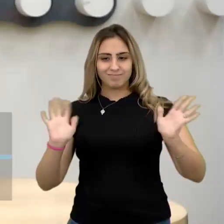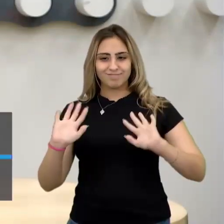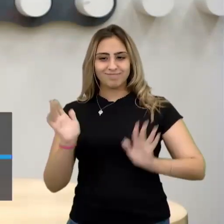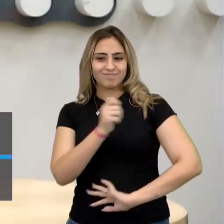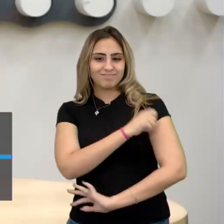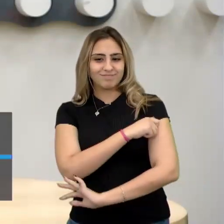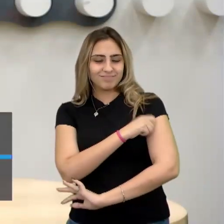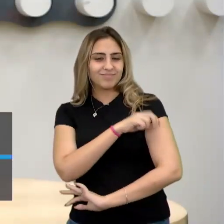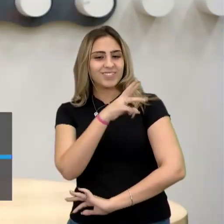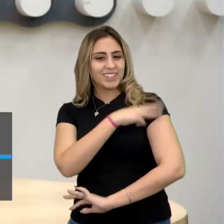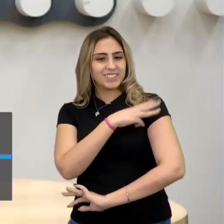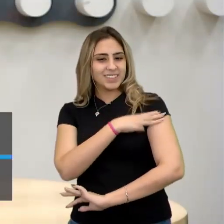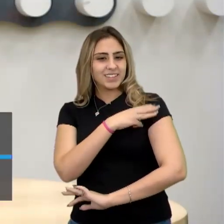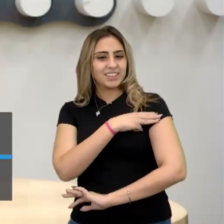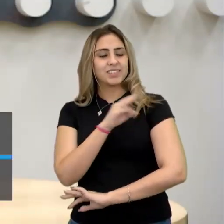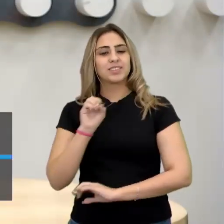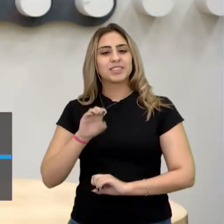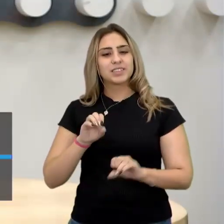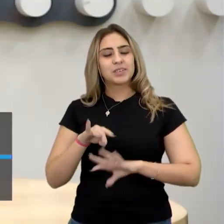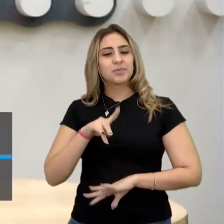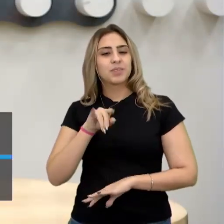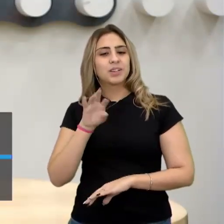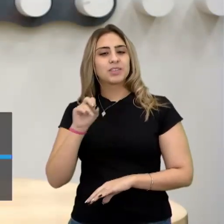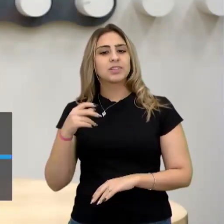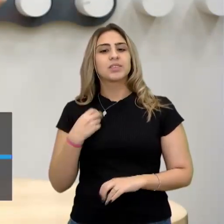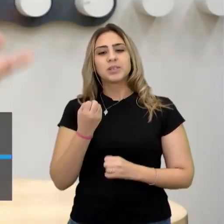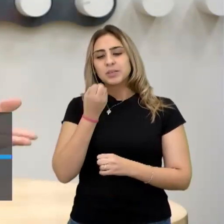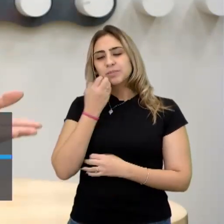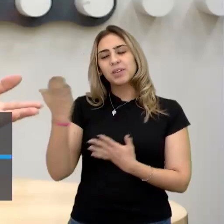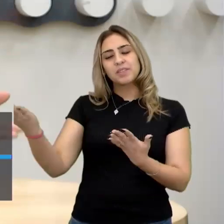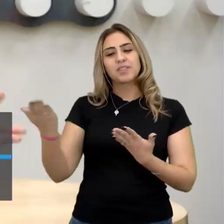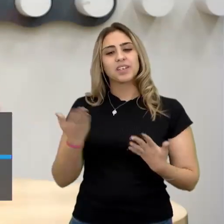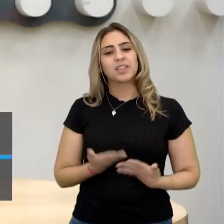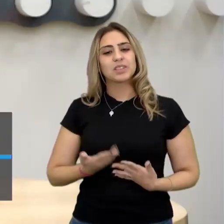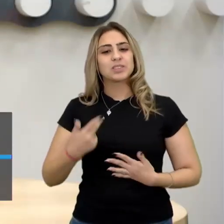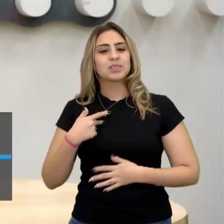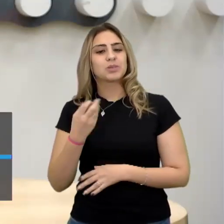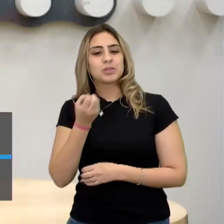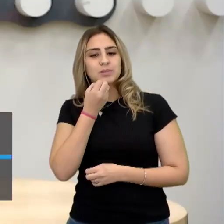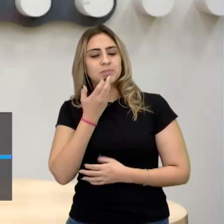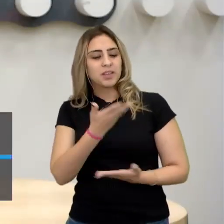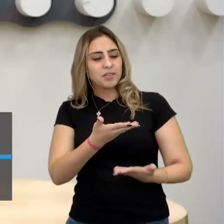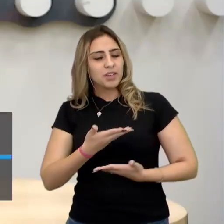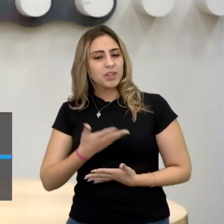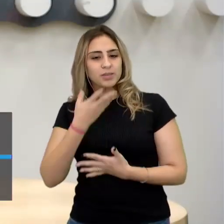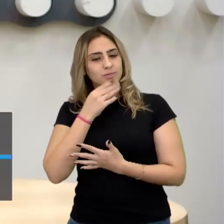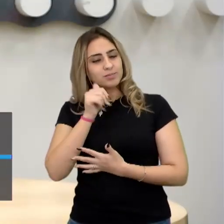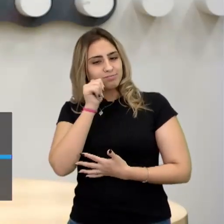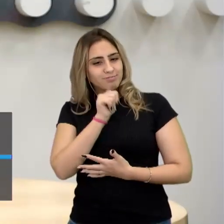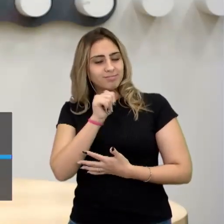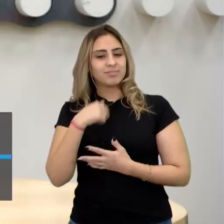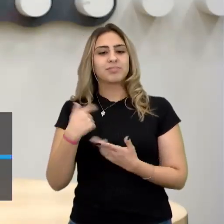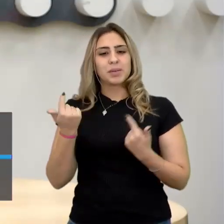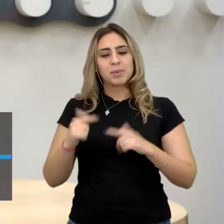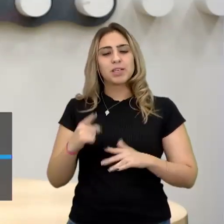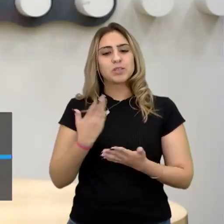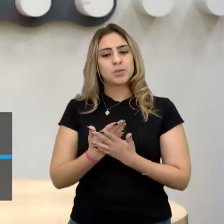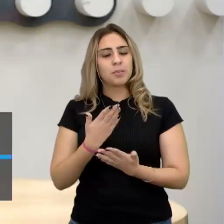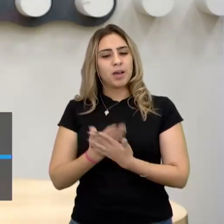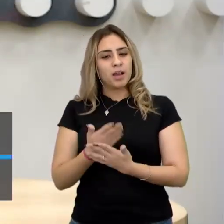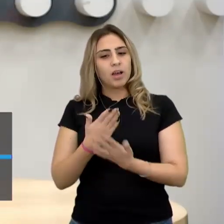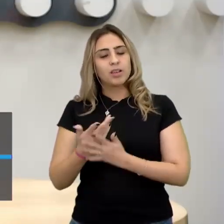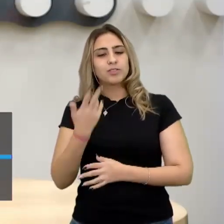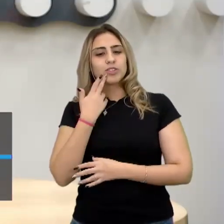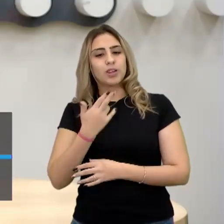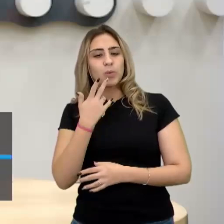Olá, alunos da terceira série do ensino médio, sejam todos bem-vindos, sejam todas bem-vindas a mais uma aula